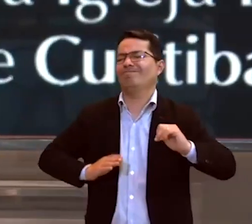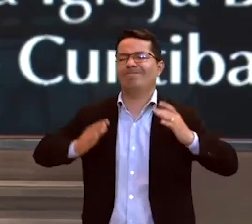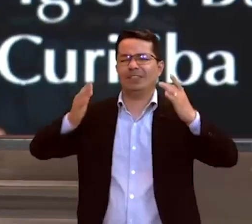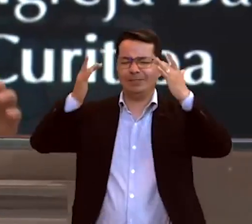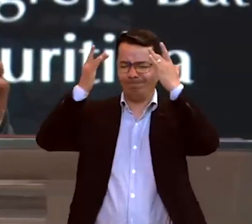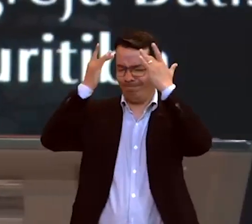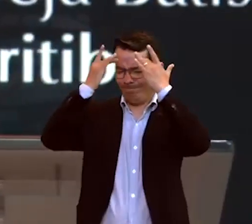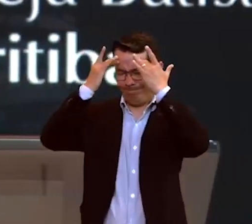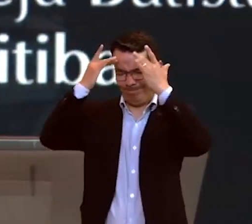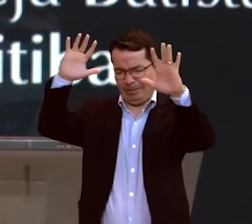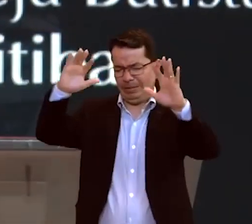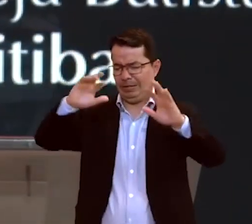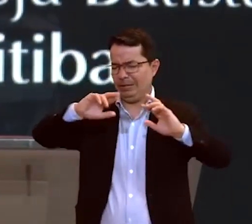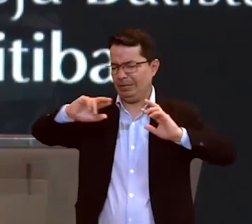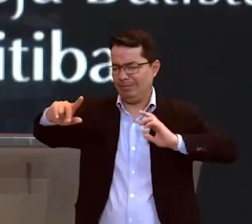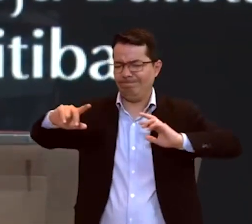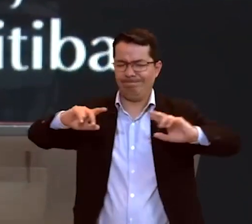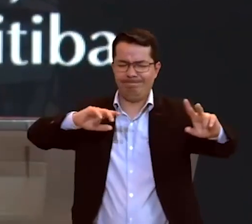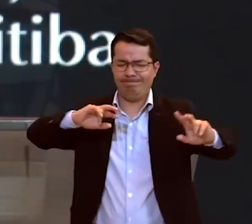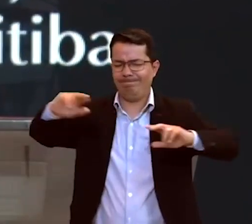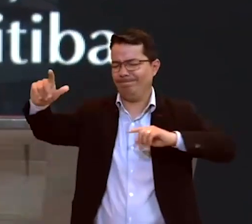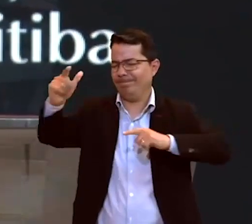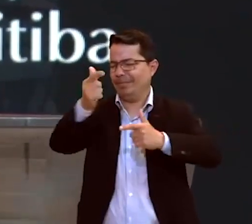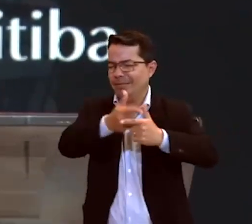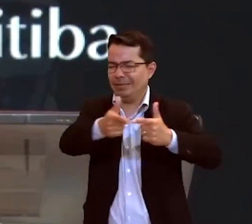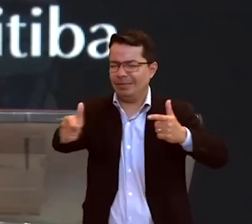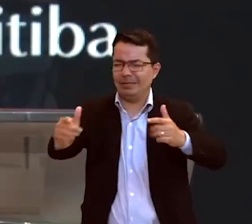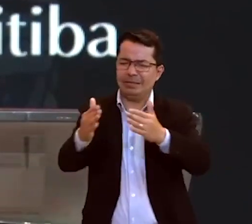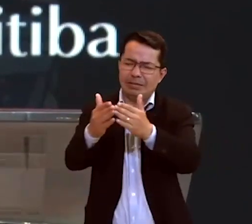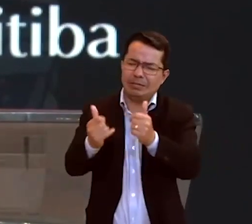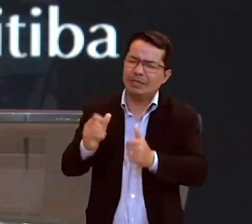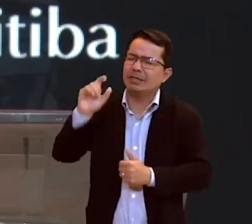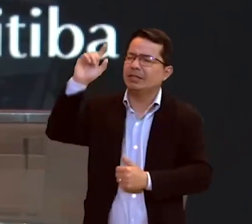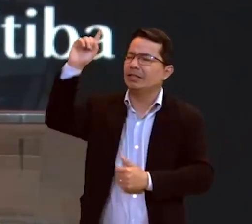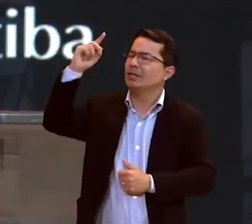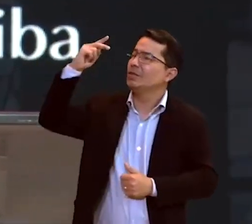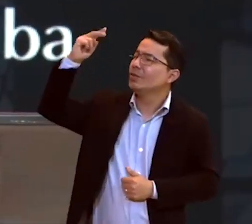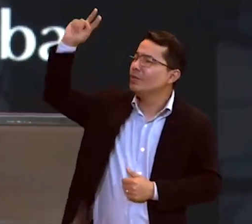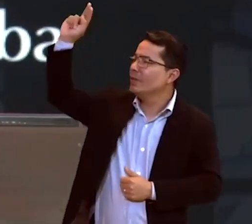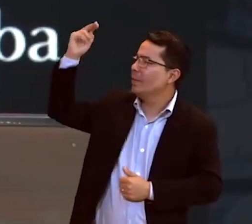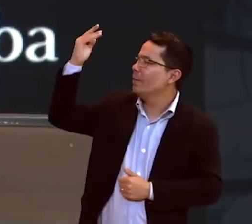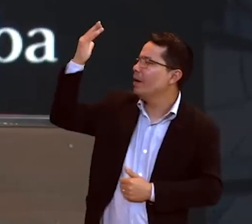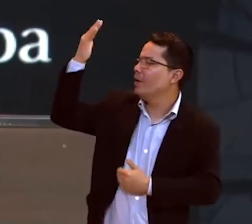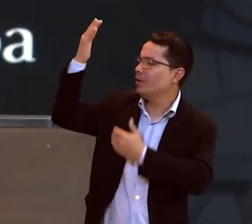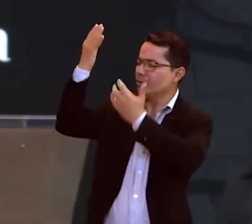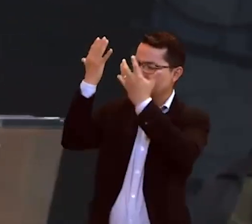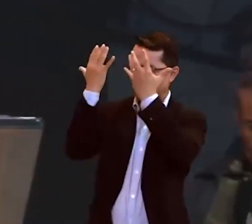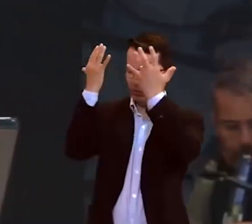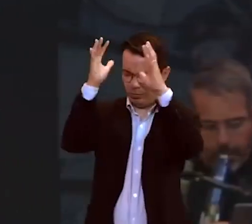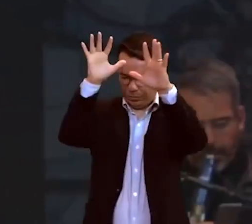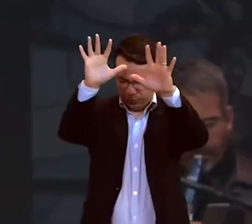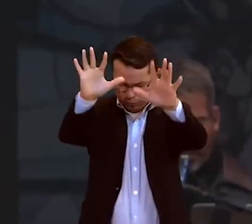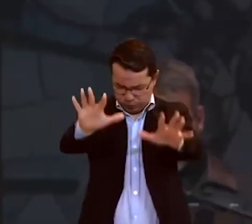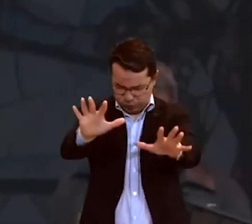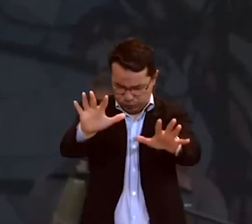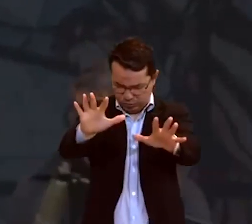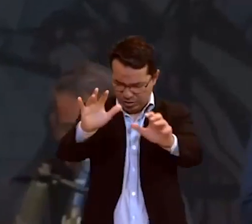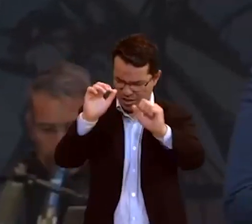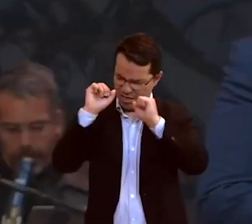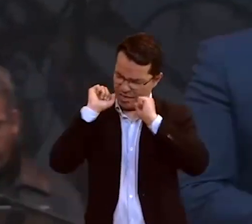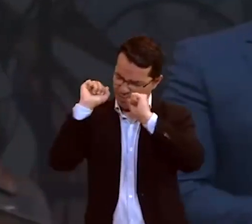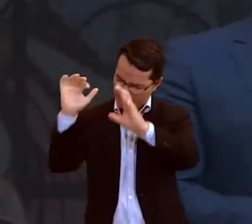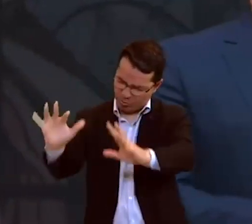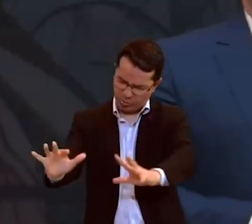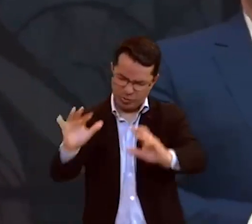dos outros, mas Deus, nós pedimos que a Tua mão seja estendida sobre cada poltrona,